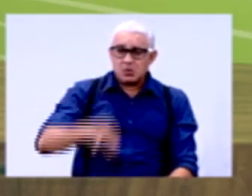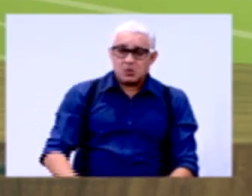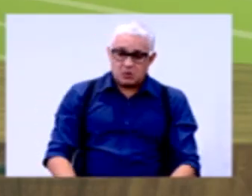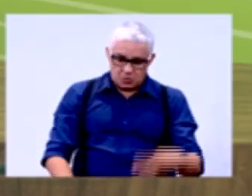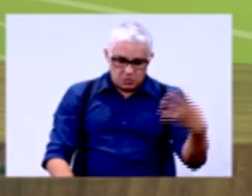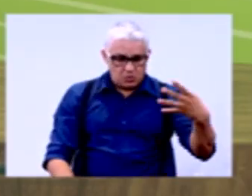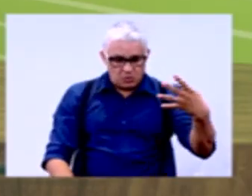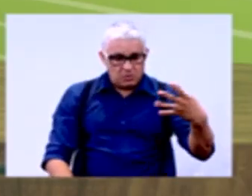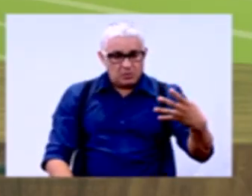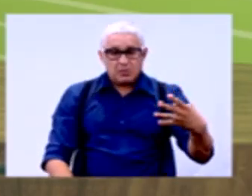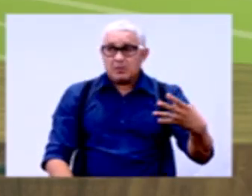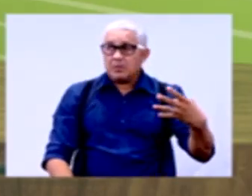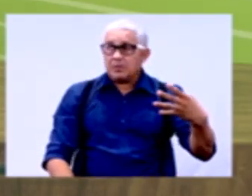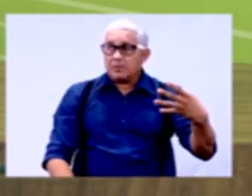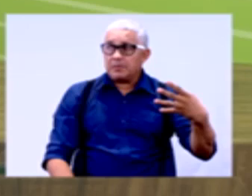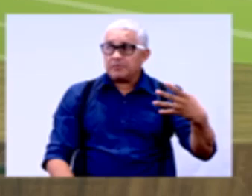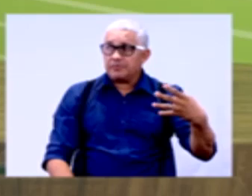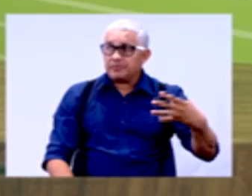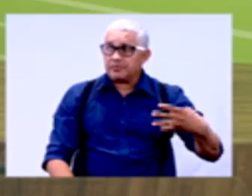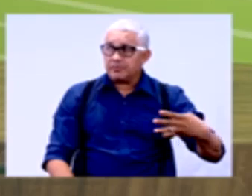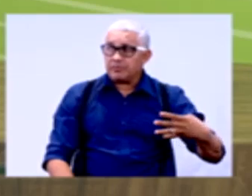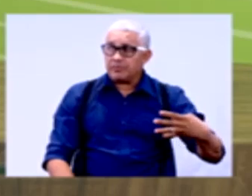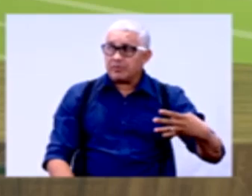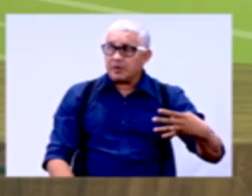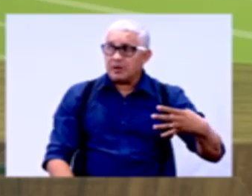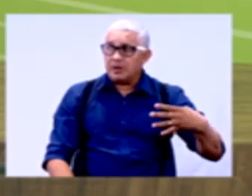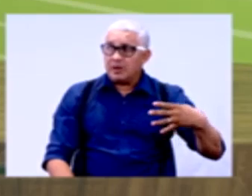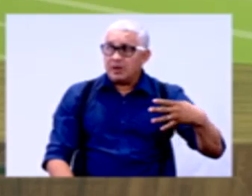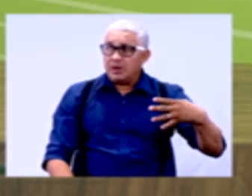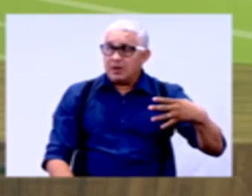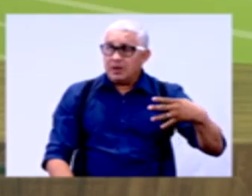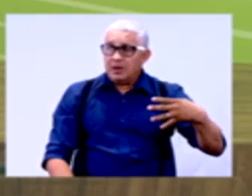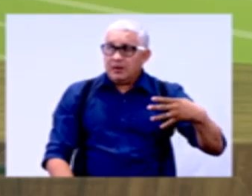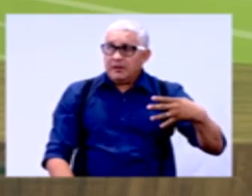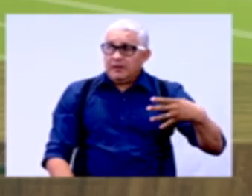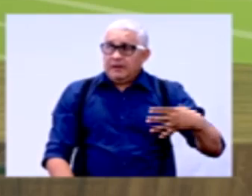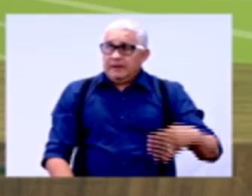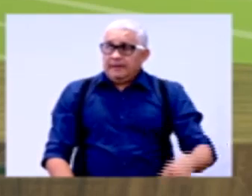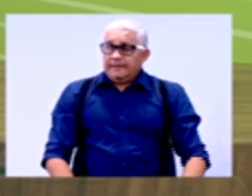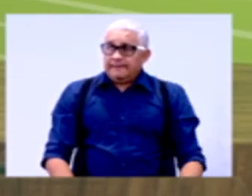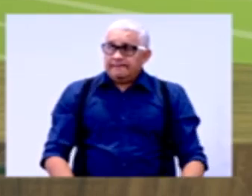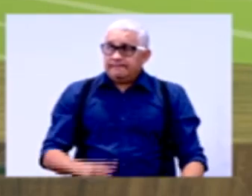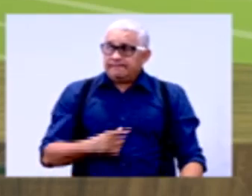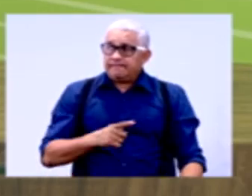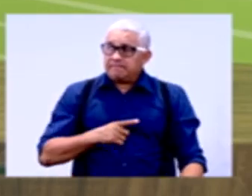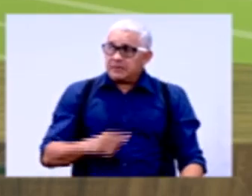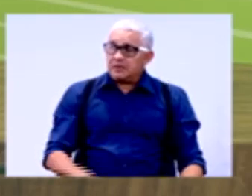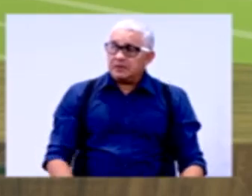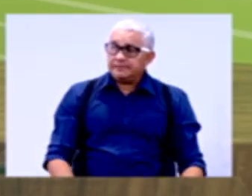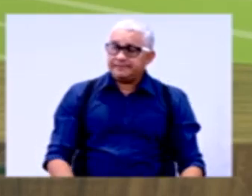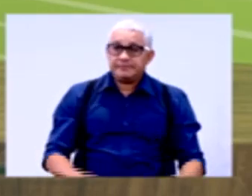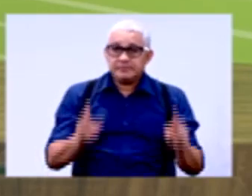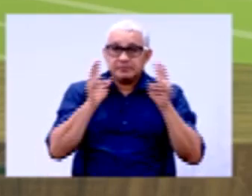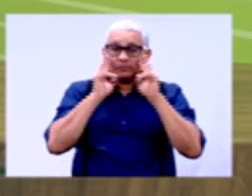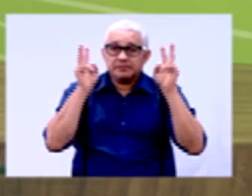4. Eu deixei chegar justamente aí, que é onde a gente tem a visualização